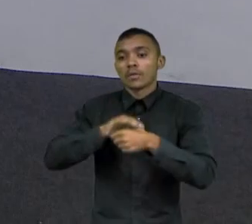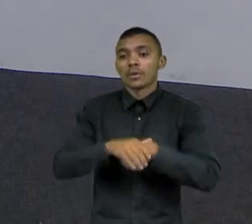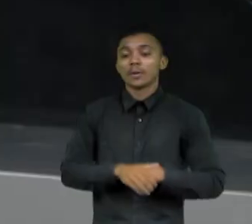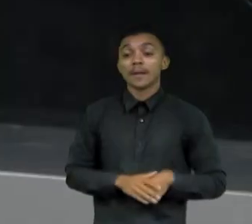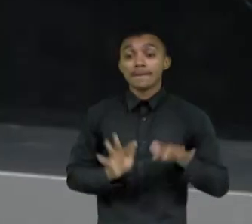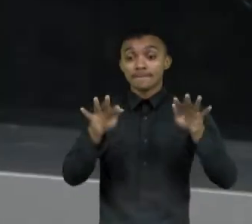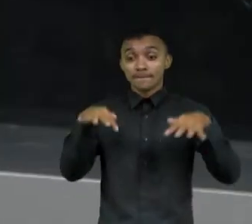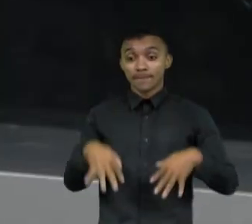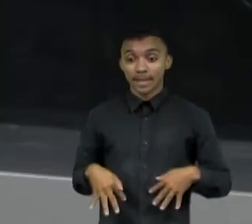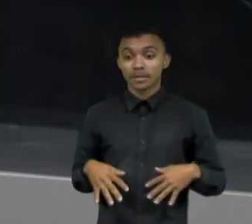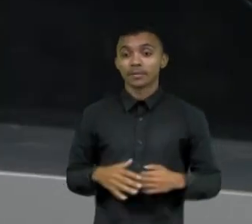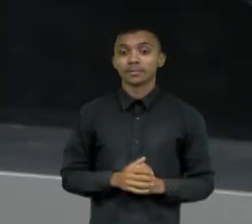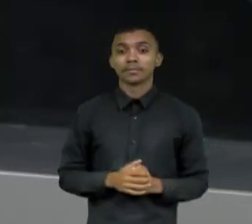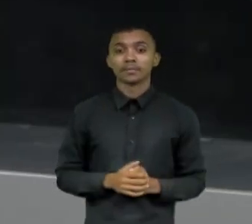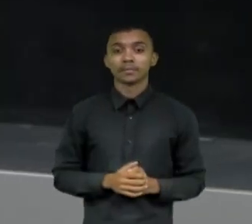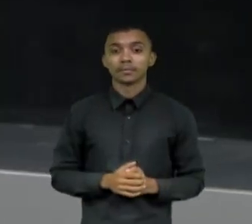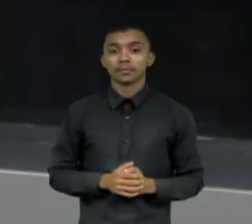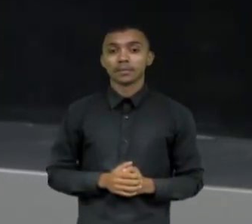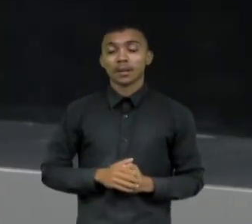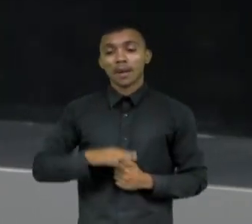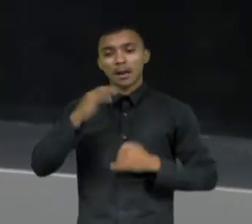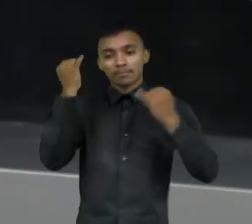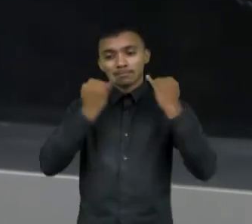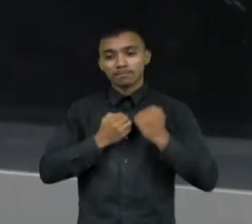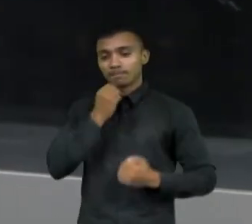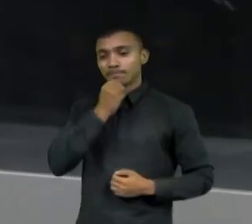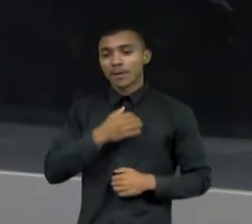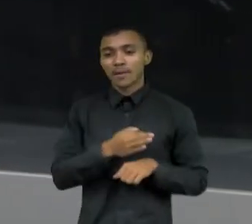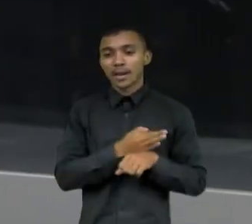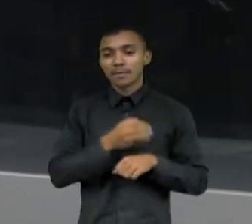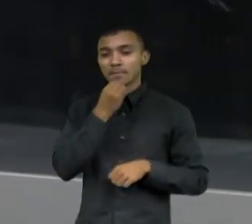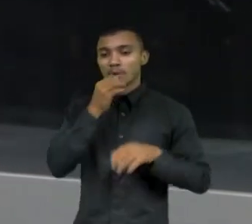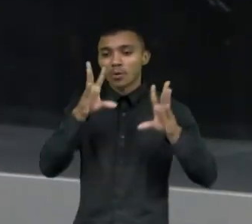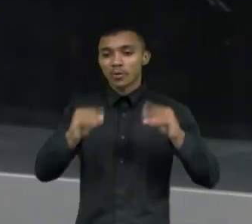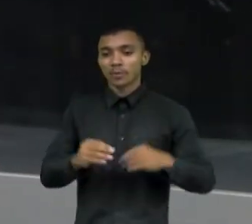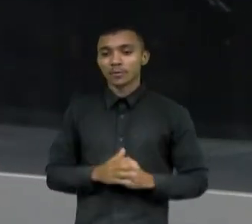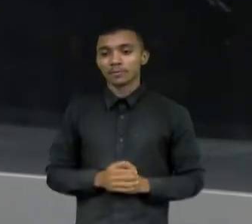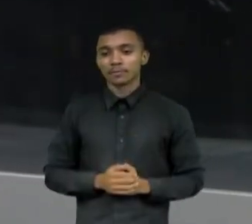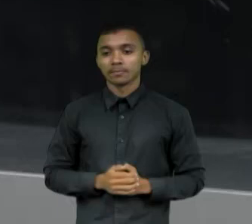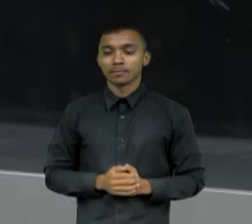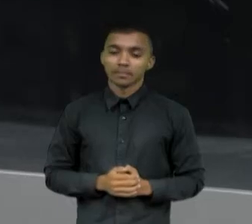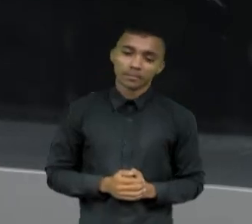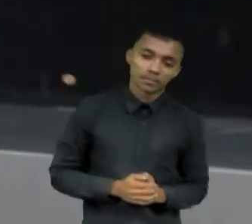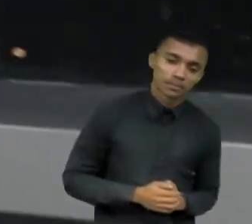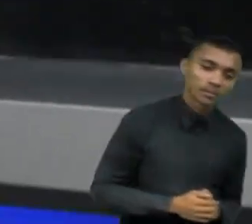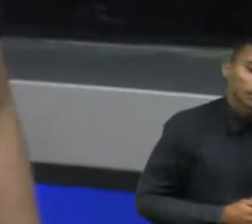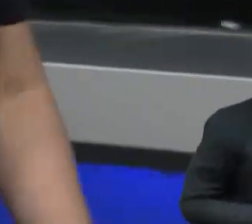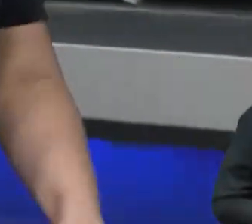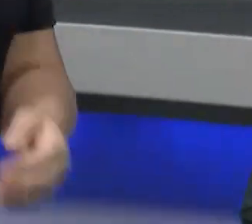O Jornal Assembleia fica por aqui. Aproveite bem o feriado. Uma boa noite para você e feliz Páscoa.